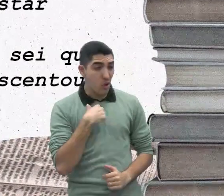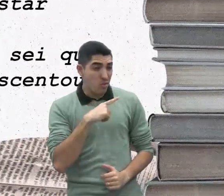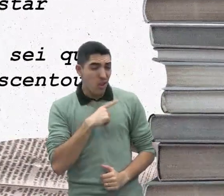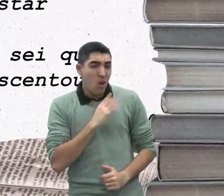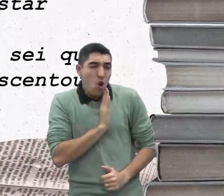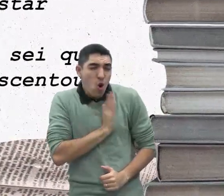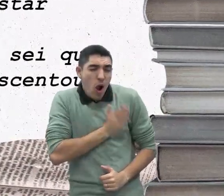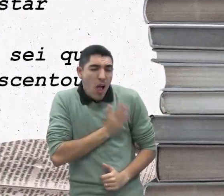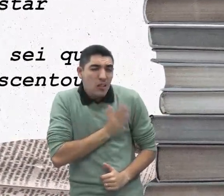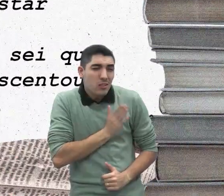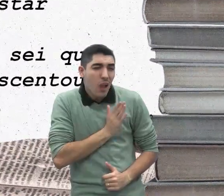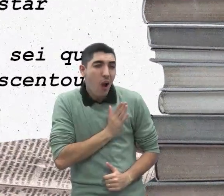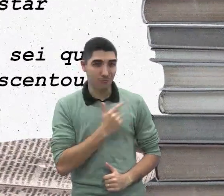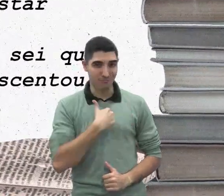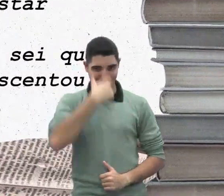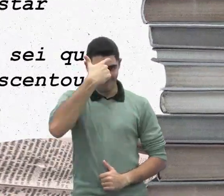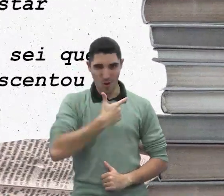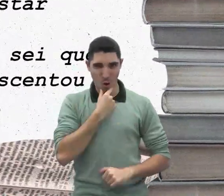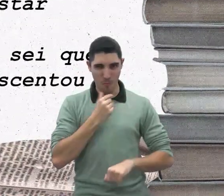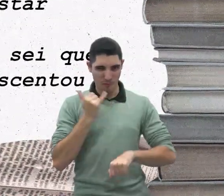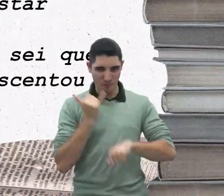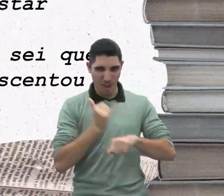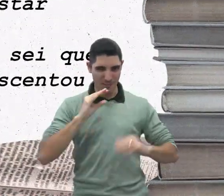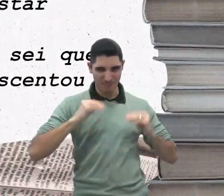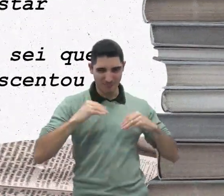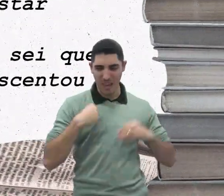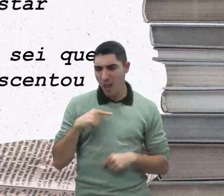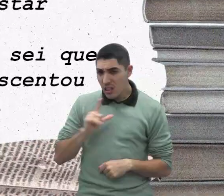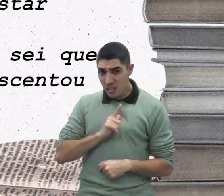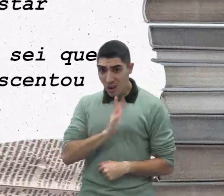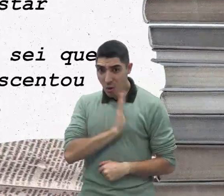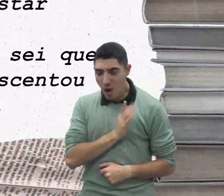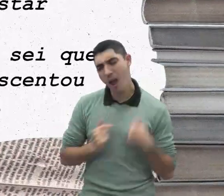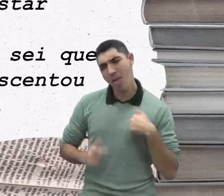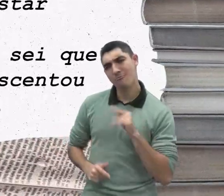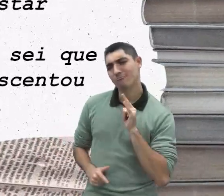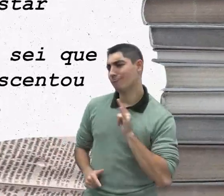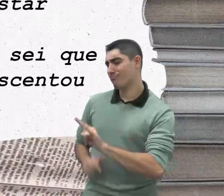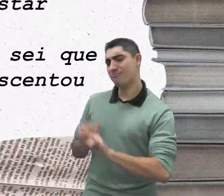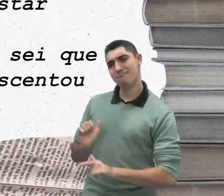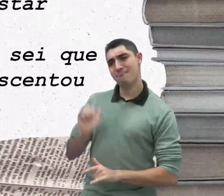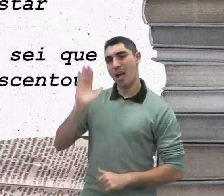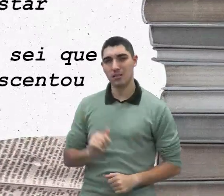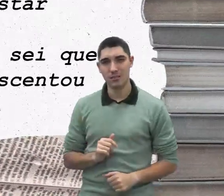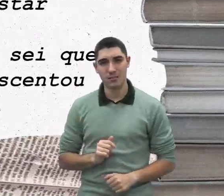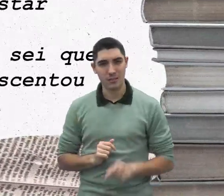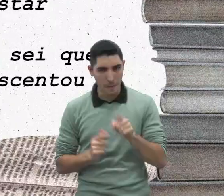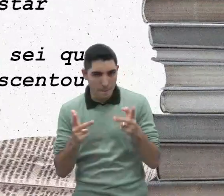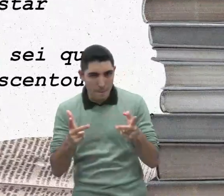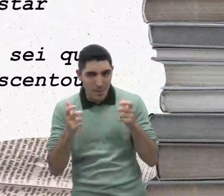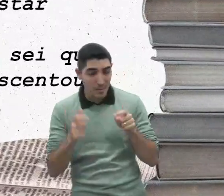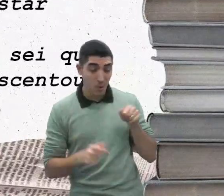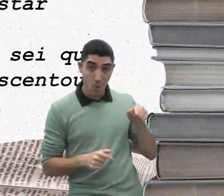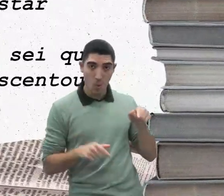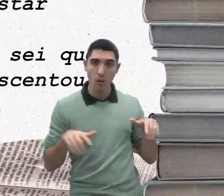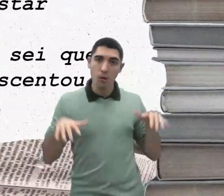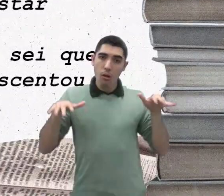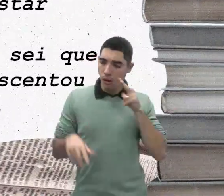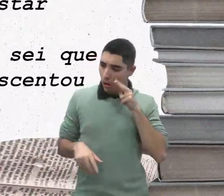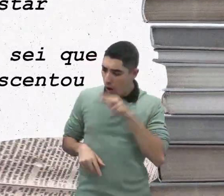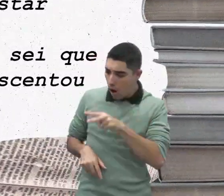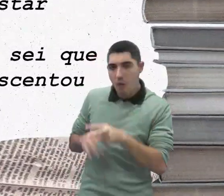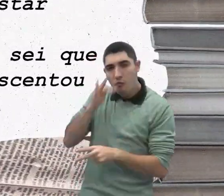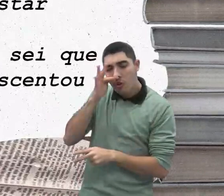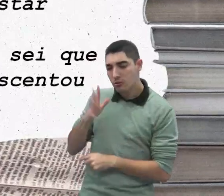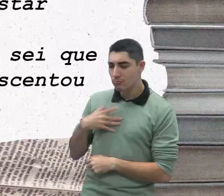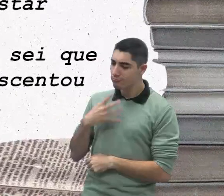sei que ia amar essas flores, acrescentou o lenhador de lata. Aqui fica claro que o Espantalho já admirava as flores mesmo